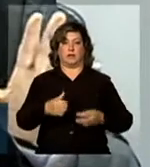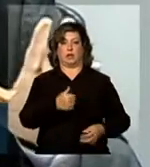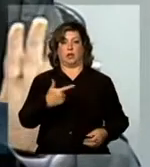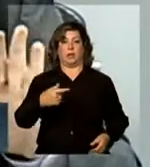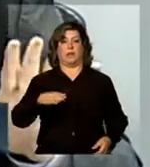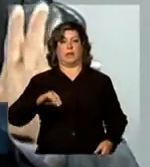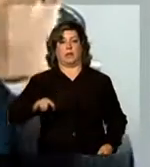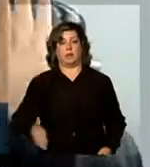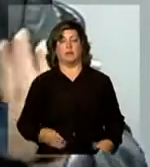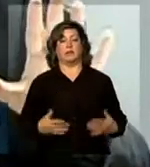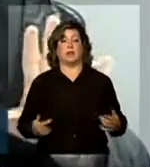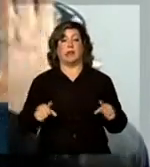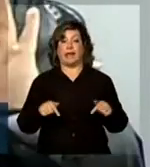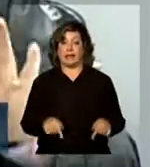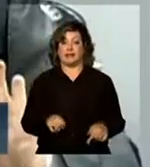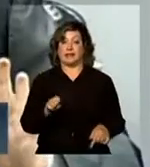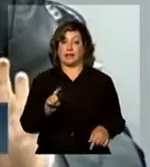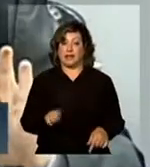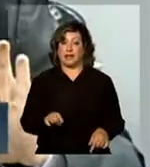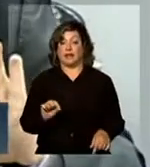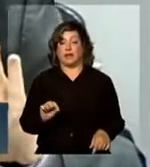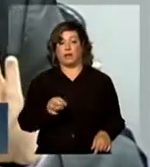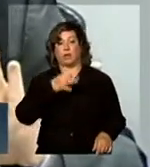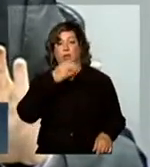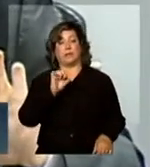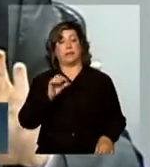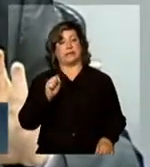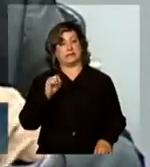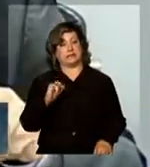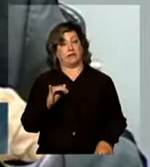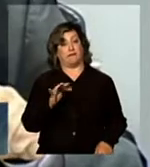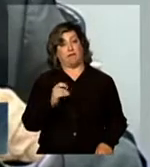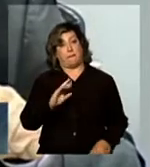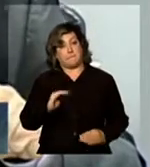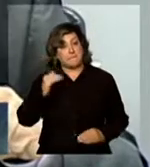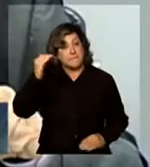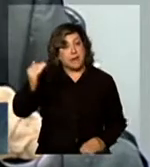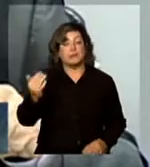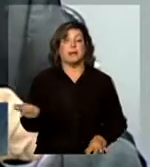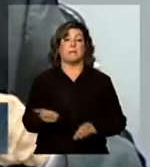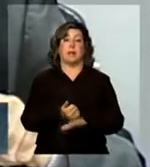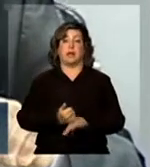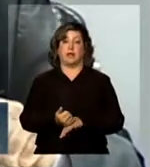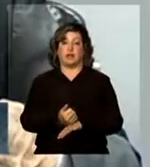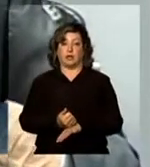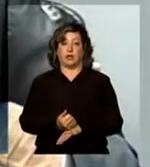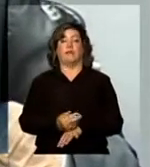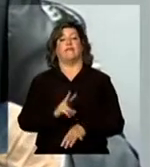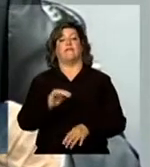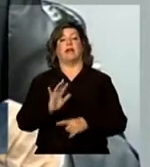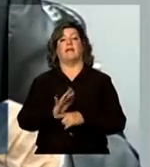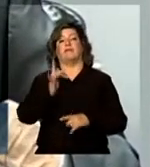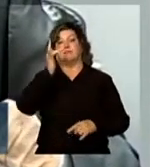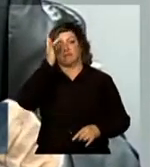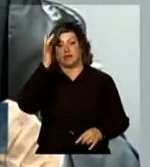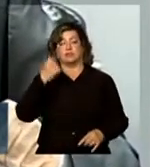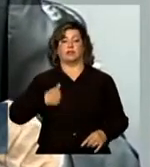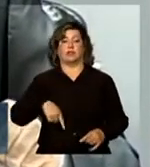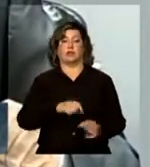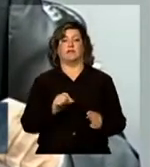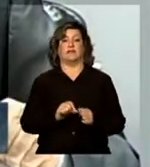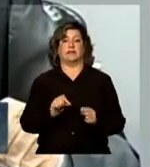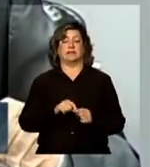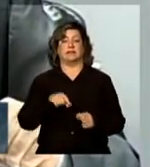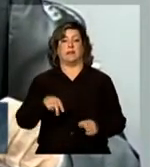bilhões. Então, essa é a filosofia. Se for mais, melhor, vai facilitar que façamos